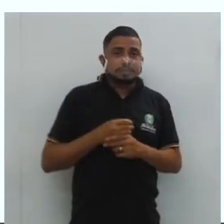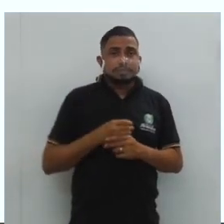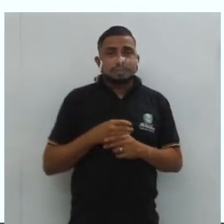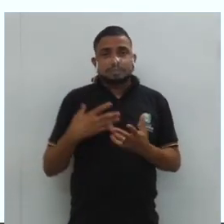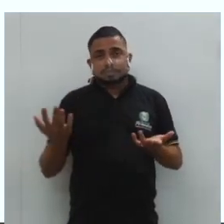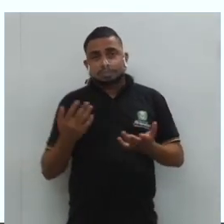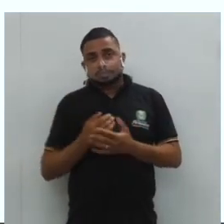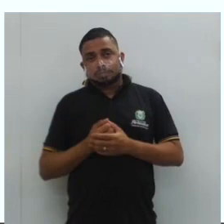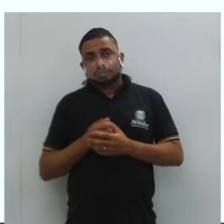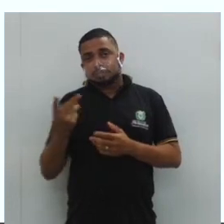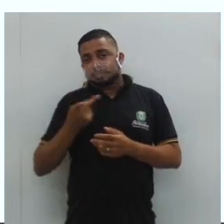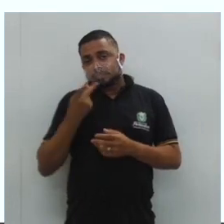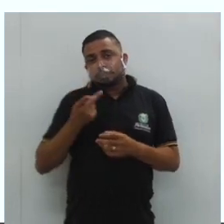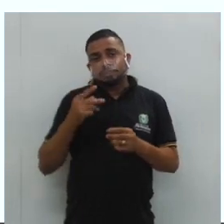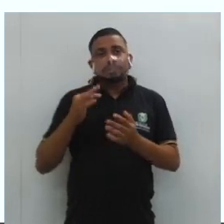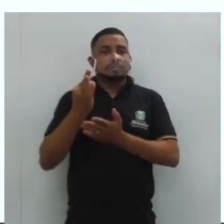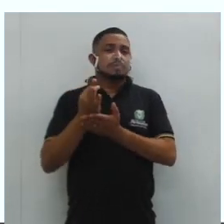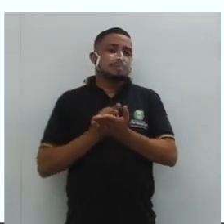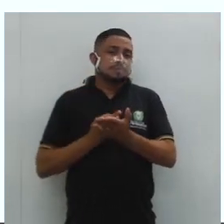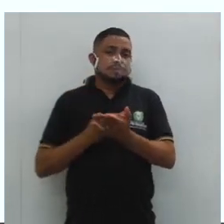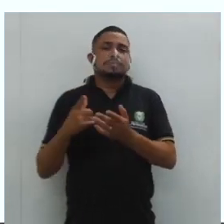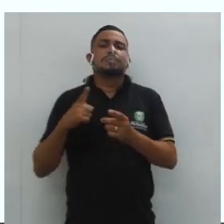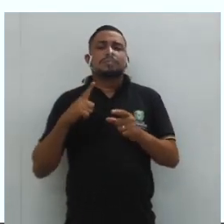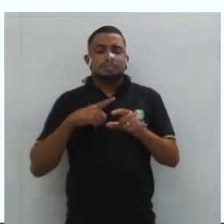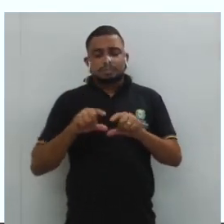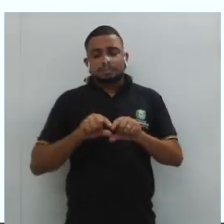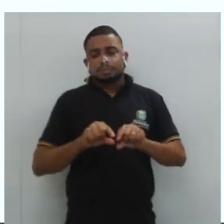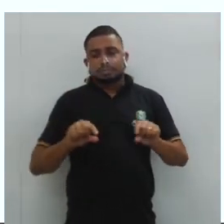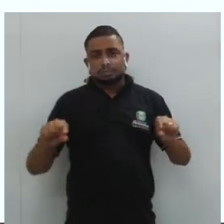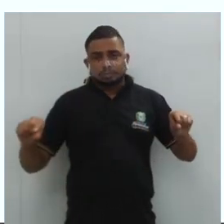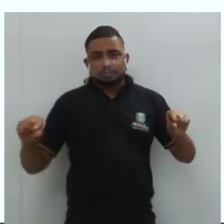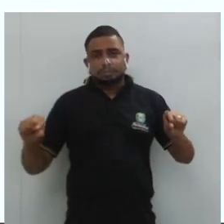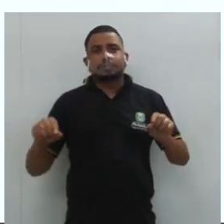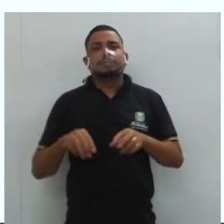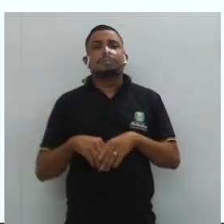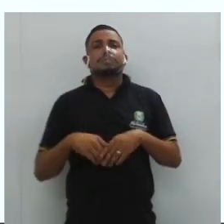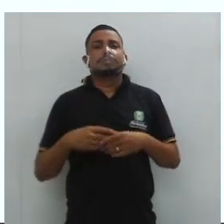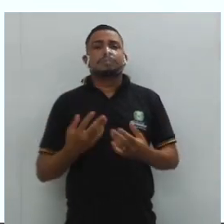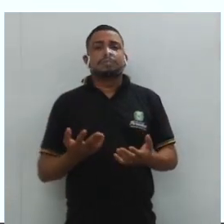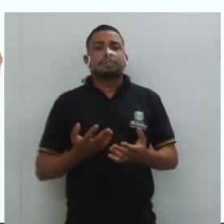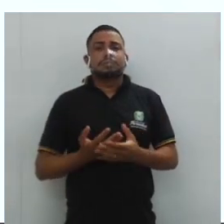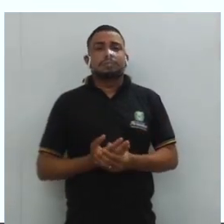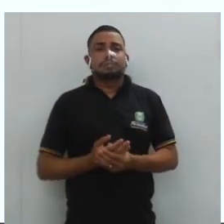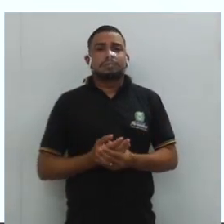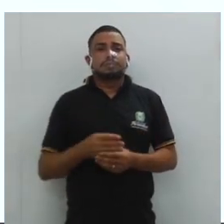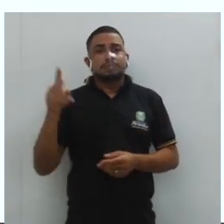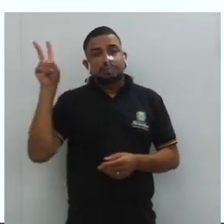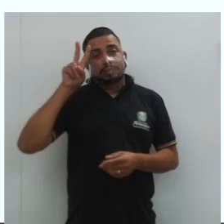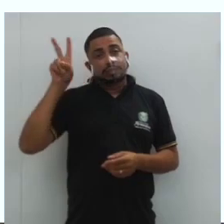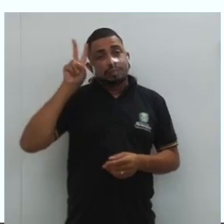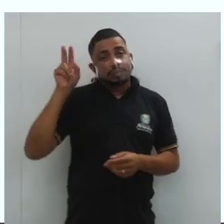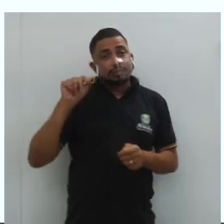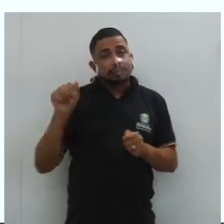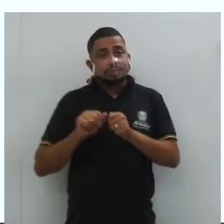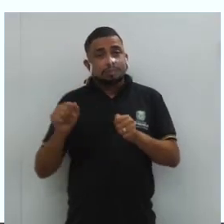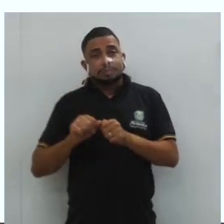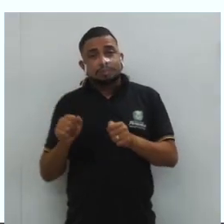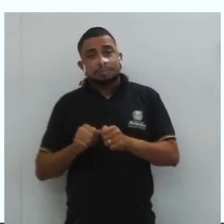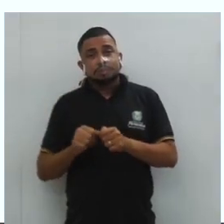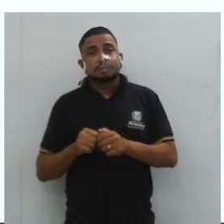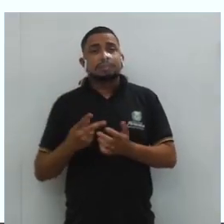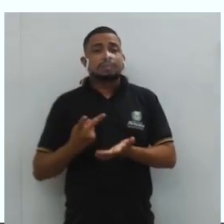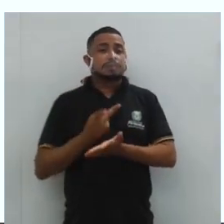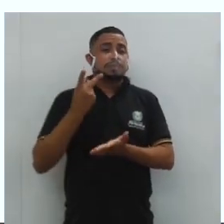menos falar algum texto, não tinha uma legenda embaixo, né, que contava um pouquinho da história que